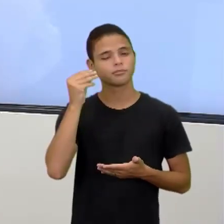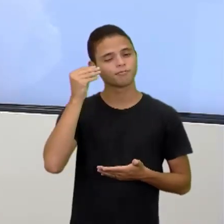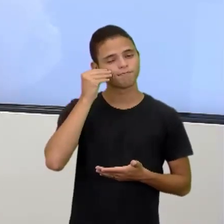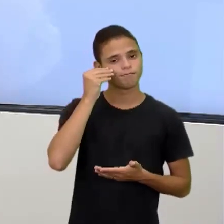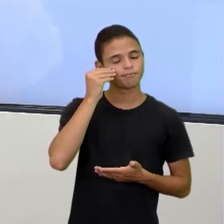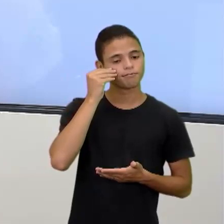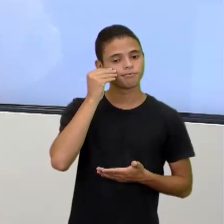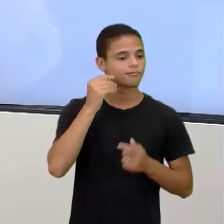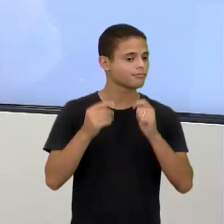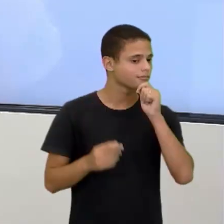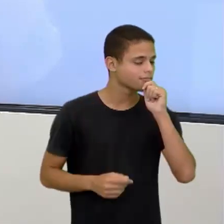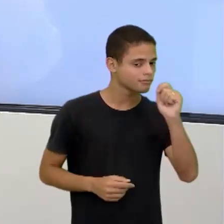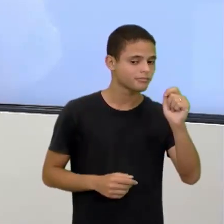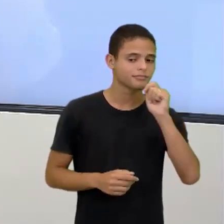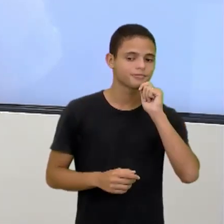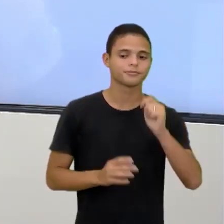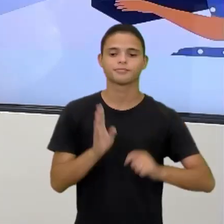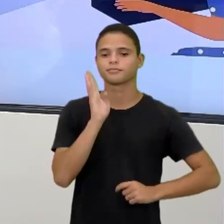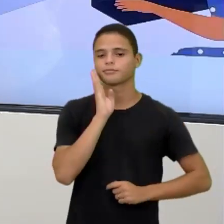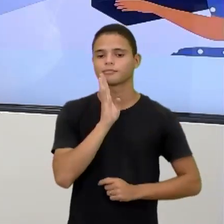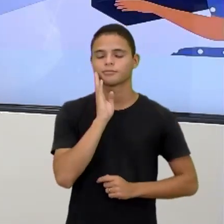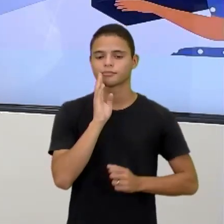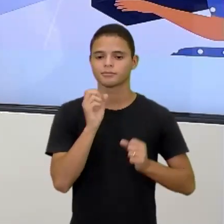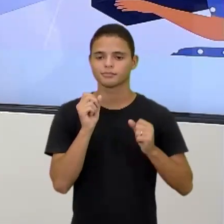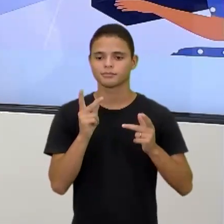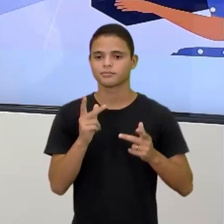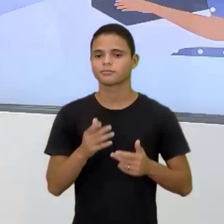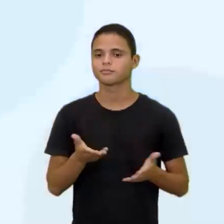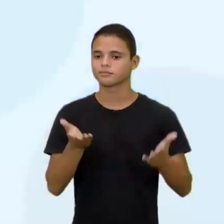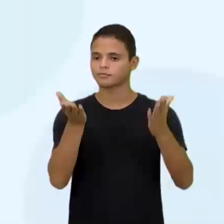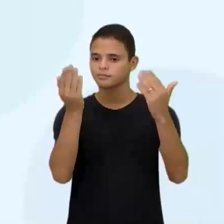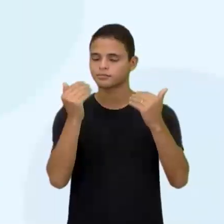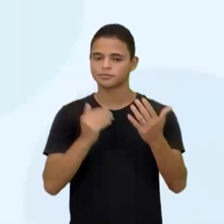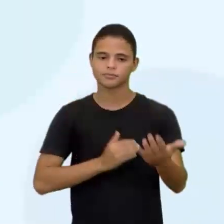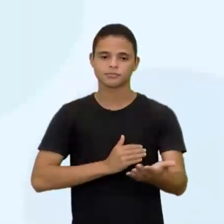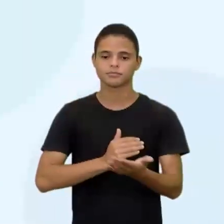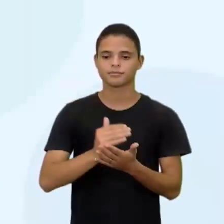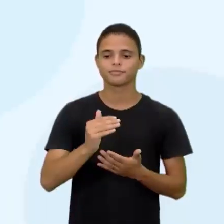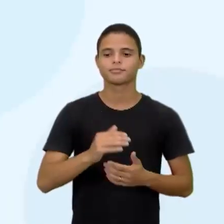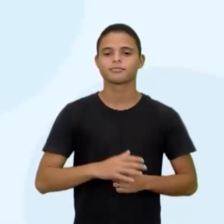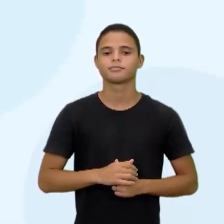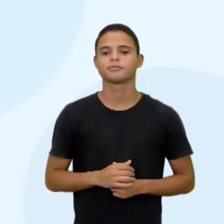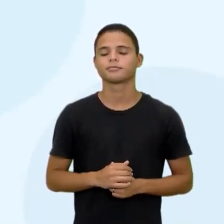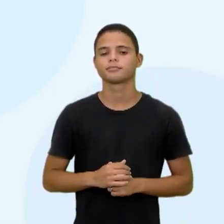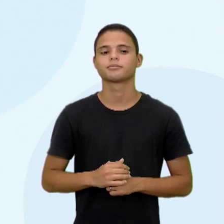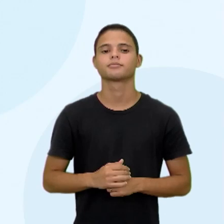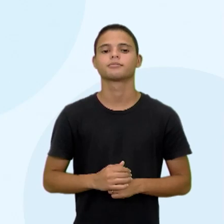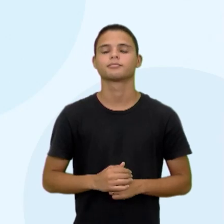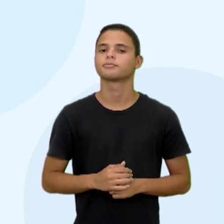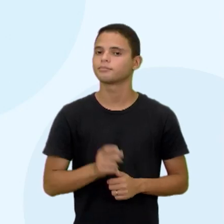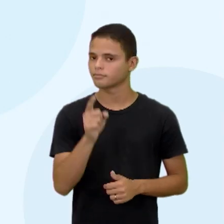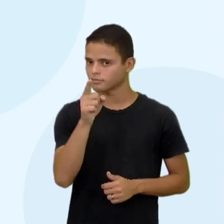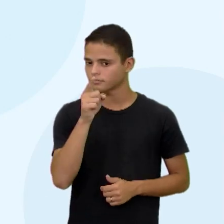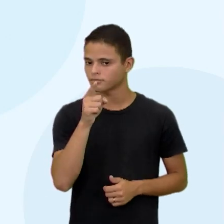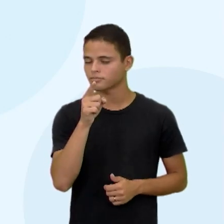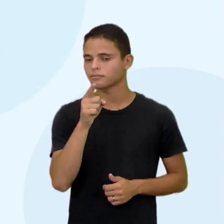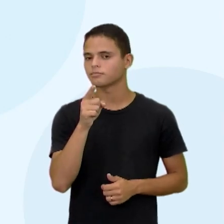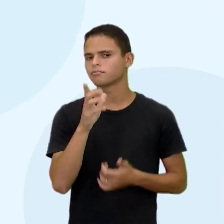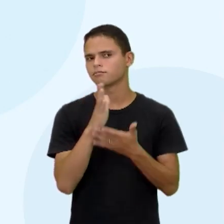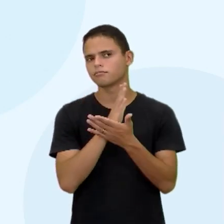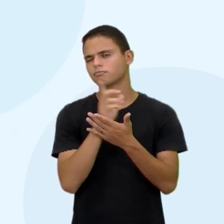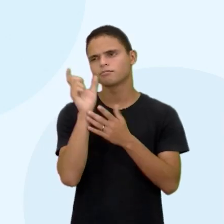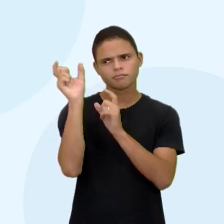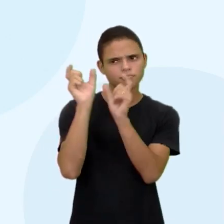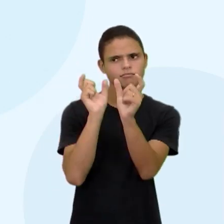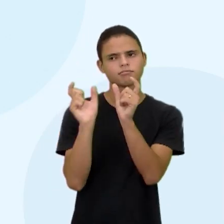de uma entrevista, então vai ser bem legal. Vamos prosseguir então. Para começar a participação de vocês, eu quero que vocês, em poucas